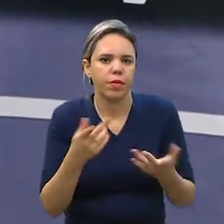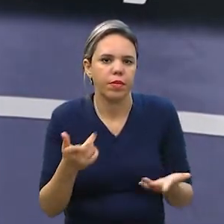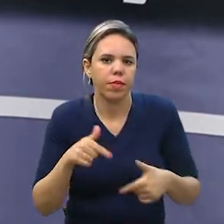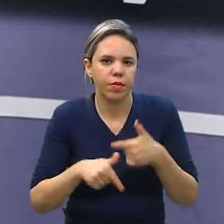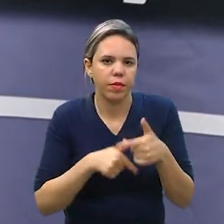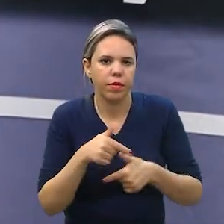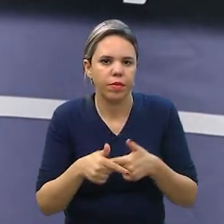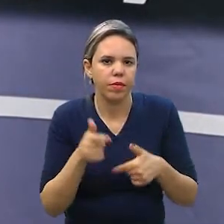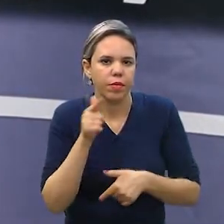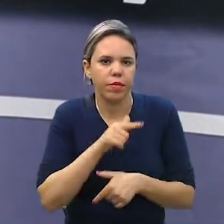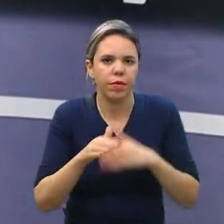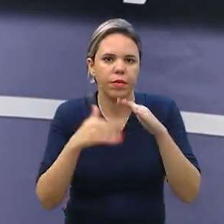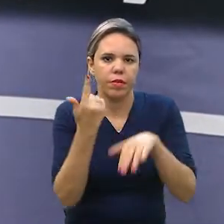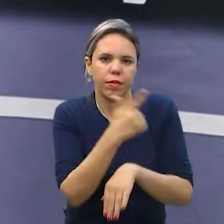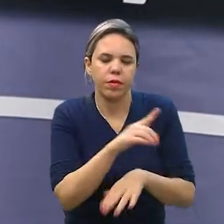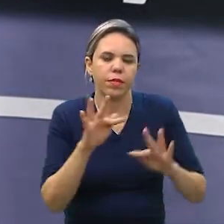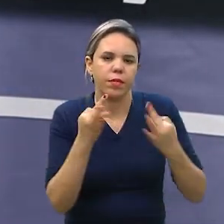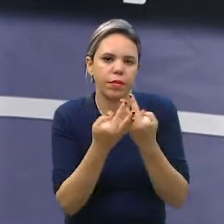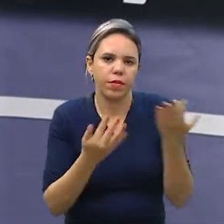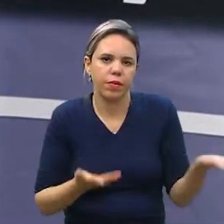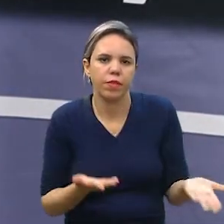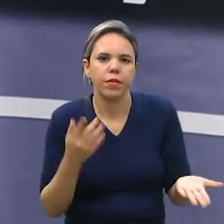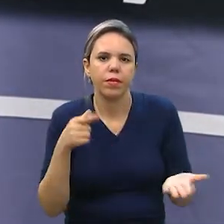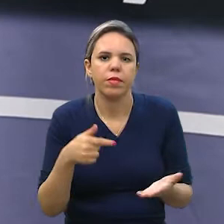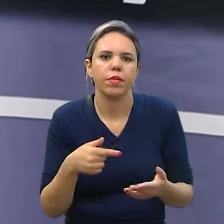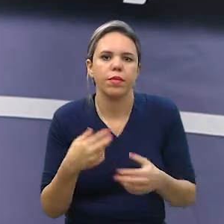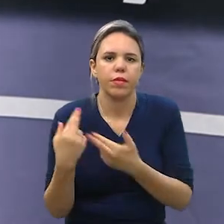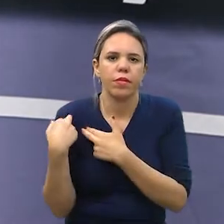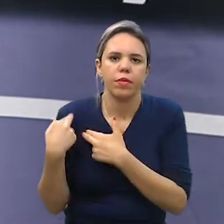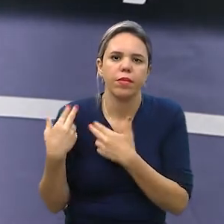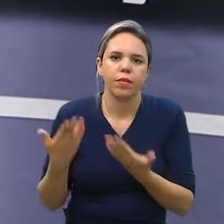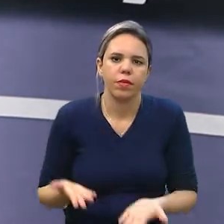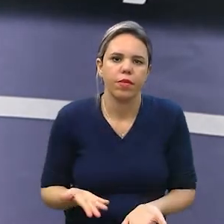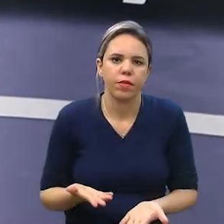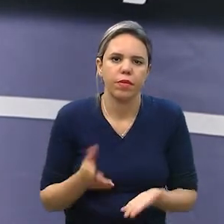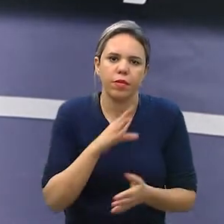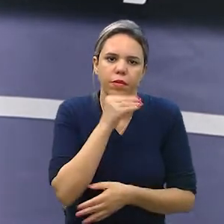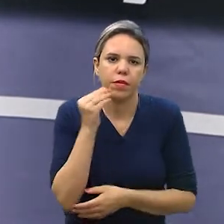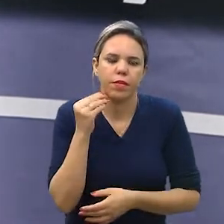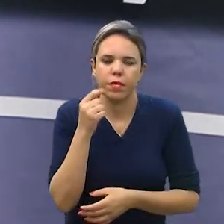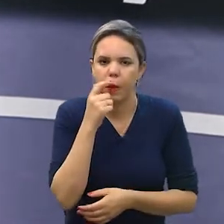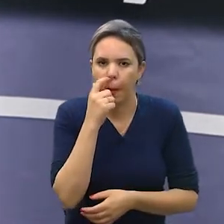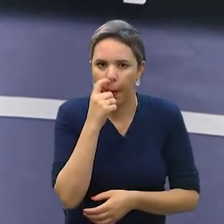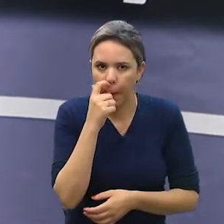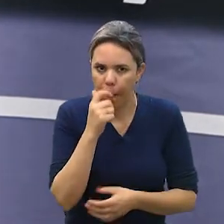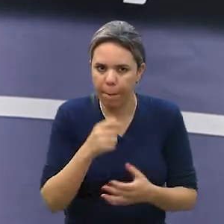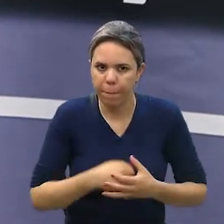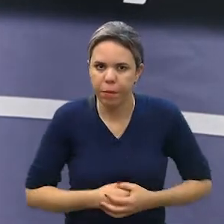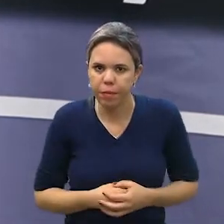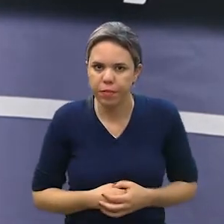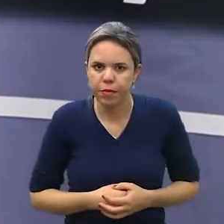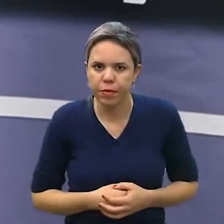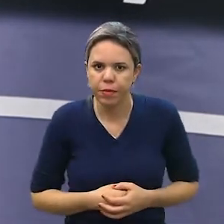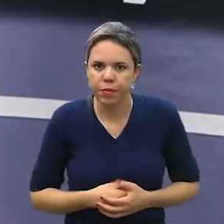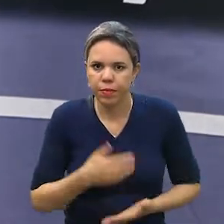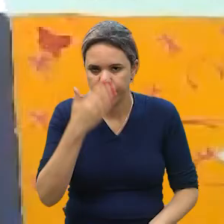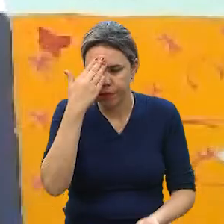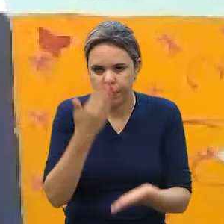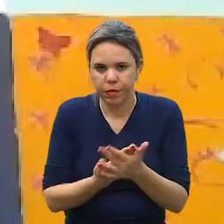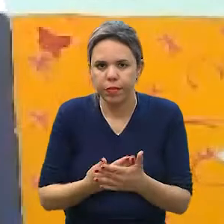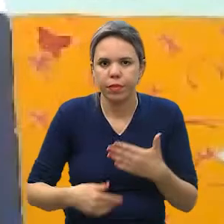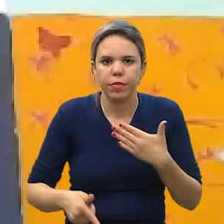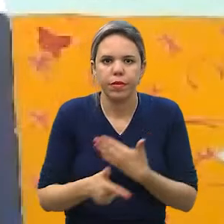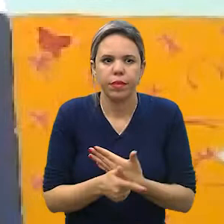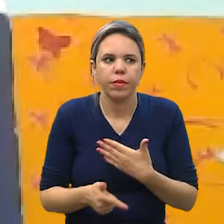vão trabalhar, que vão constituir outras famílias. Qual que é o peso disso para esses adolescentes? Eu acredito assim, o